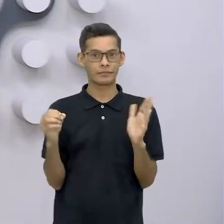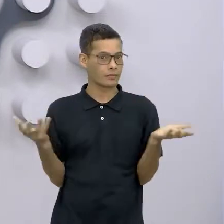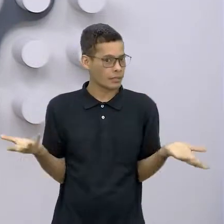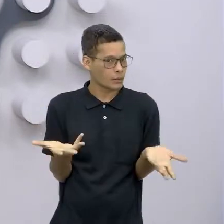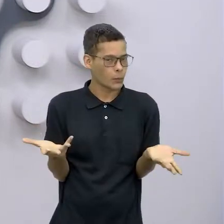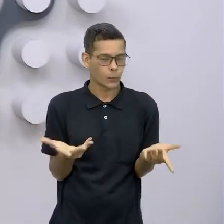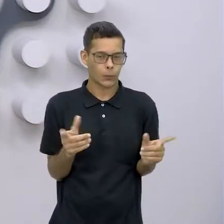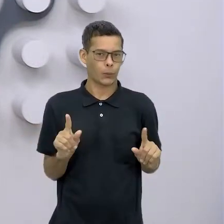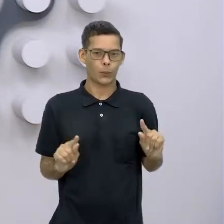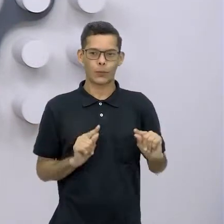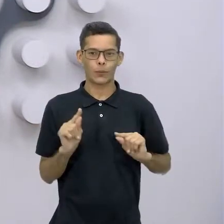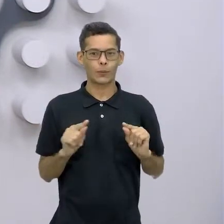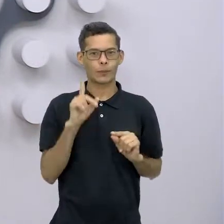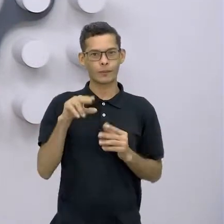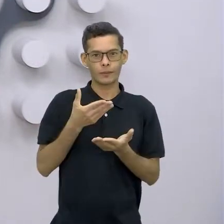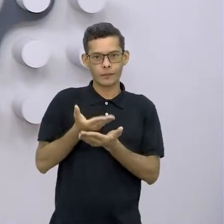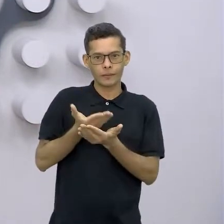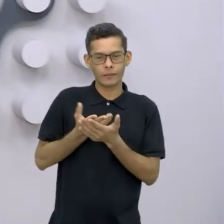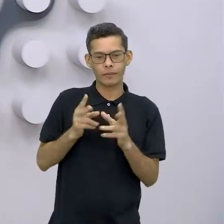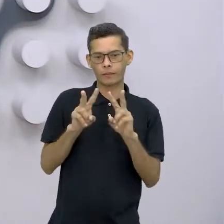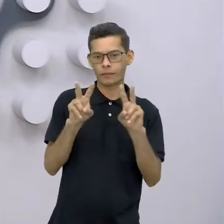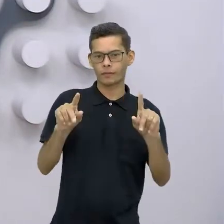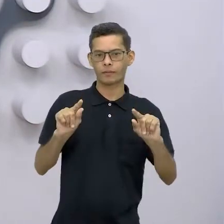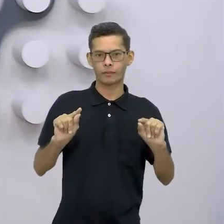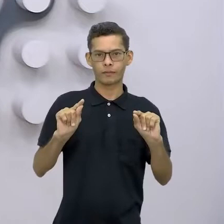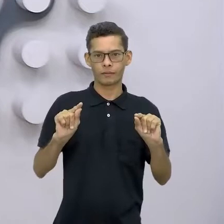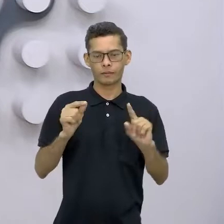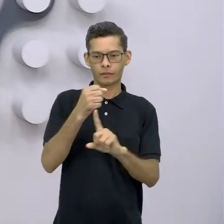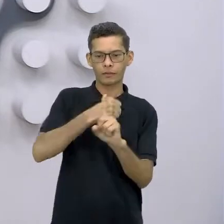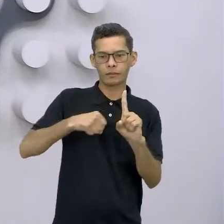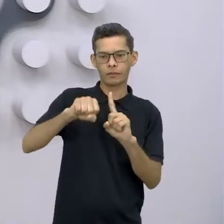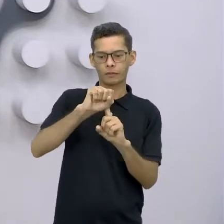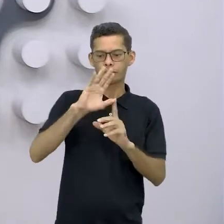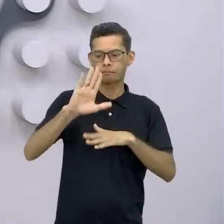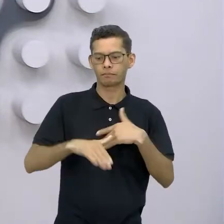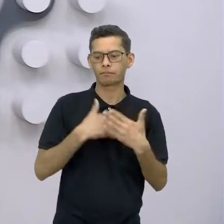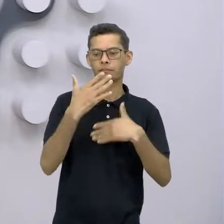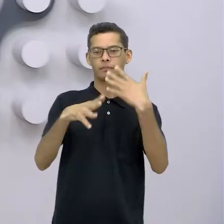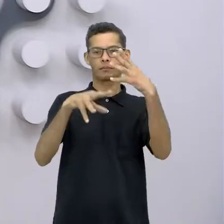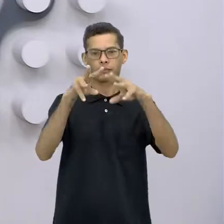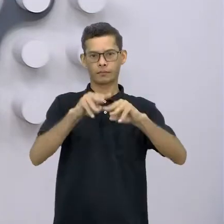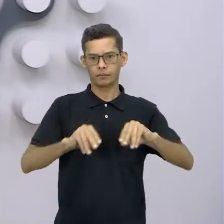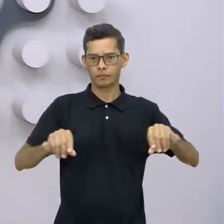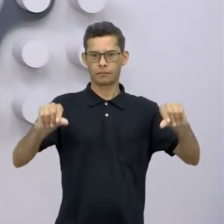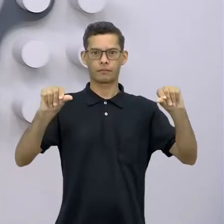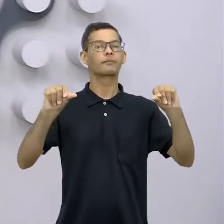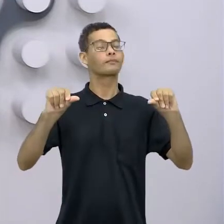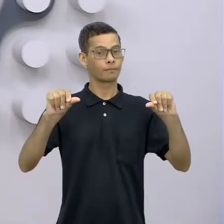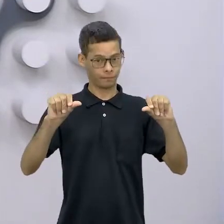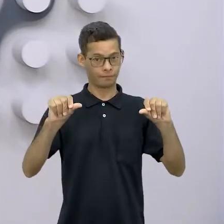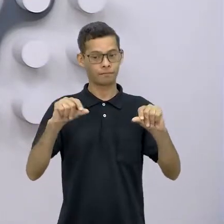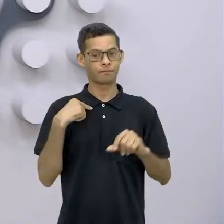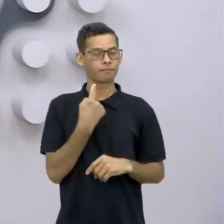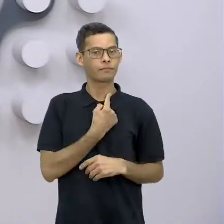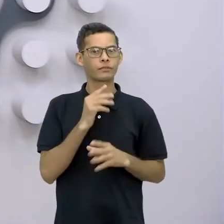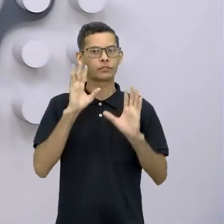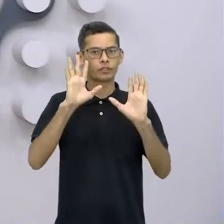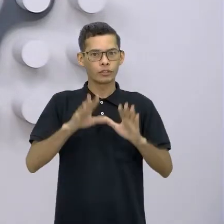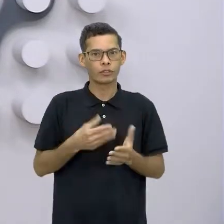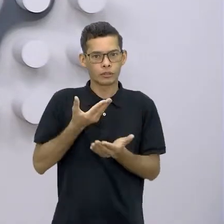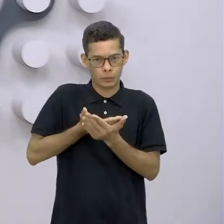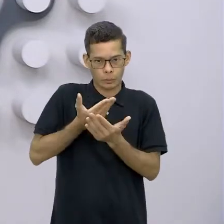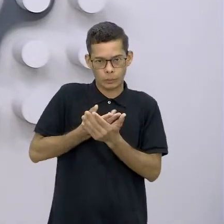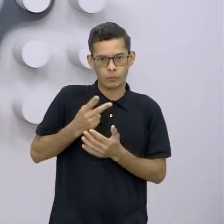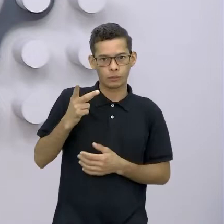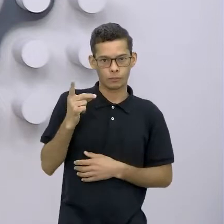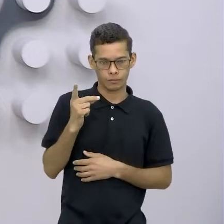vez na aula de Sociedade de Desenvolvimento Territorial. Estamos na nossa segunda aula